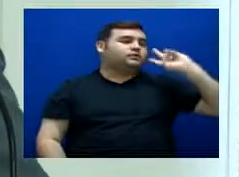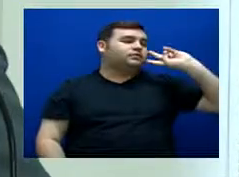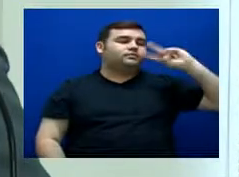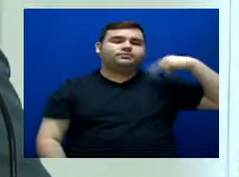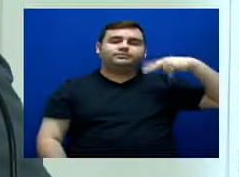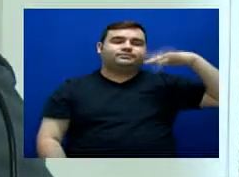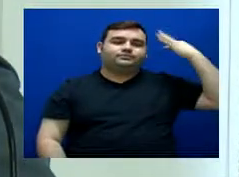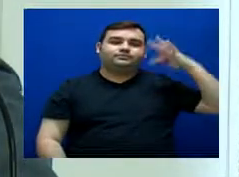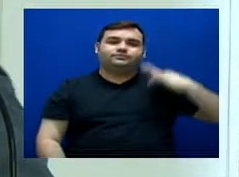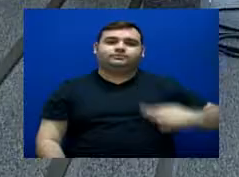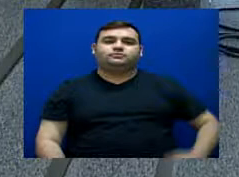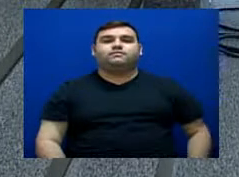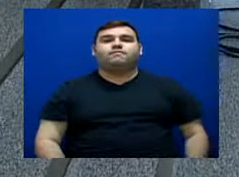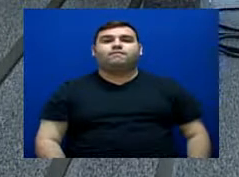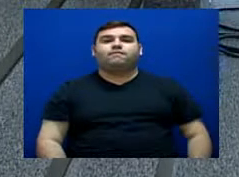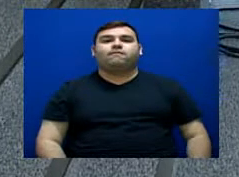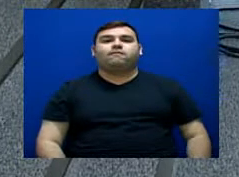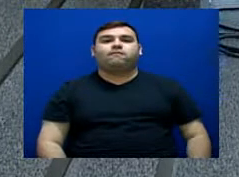também.